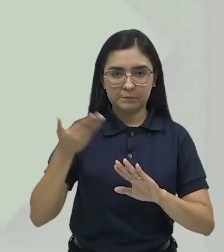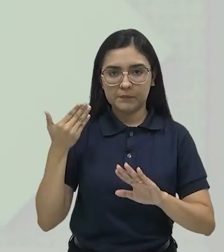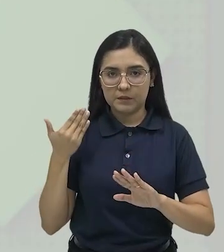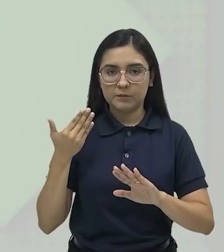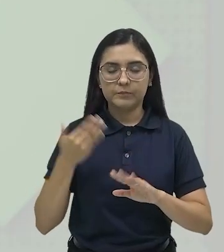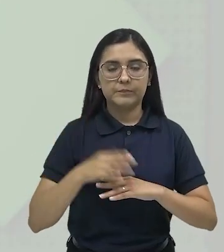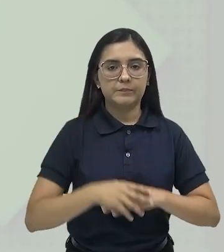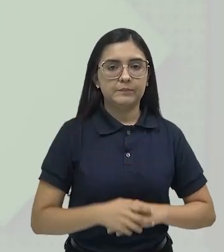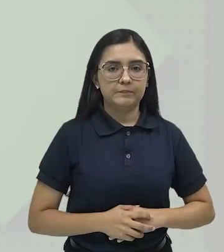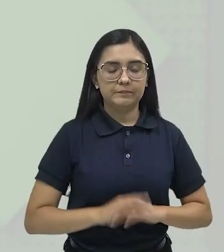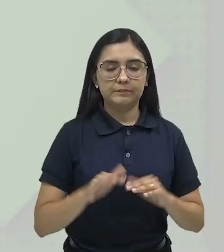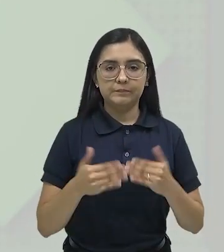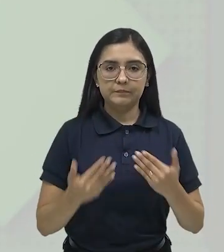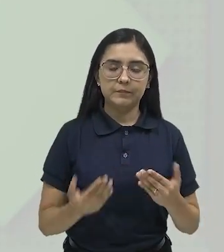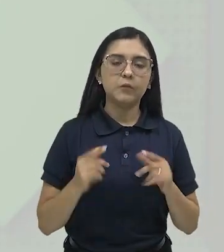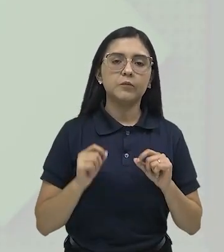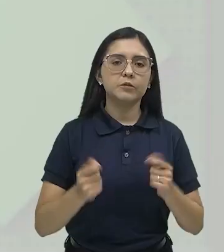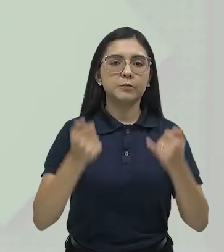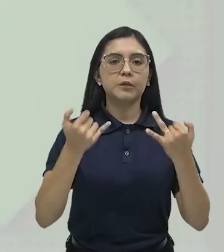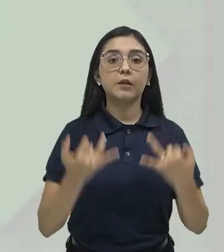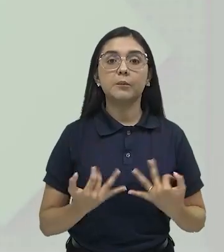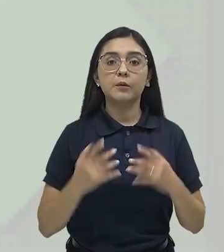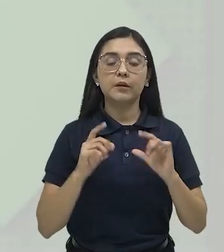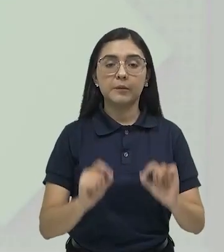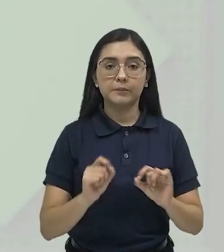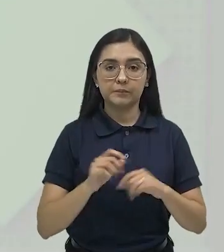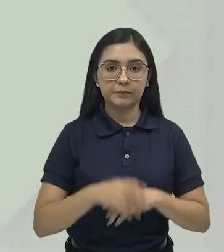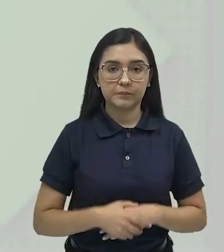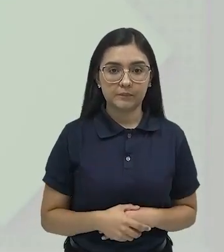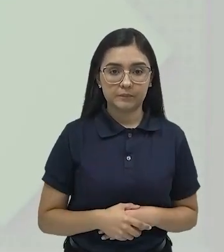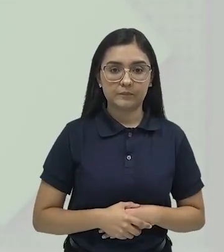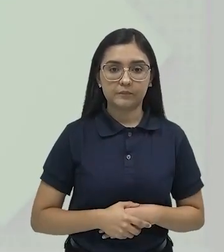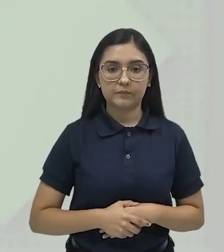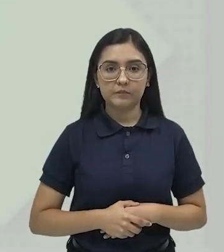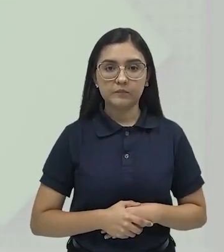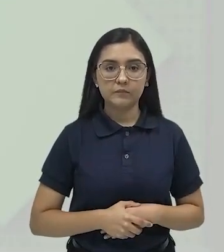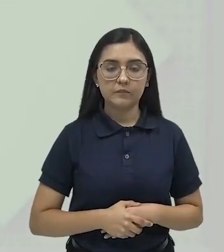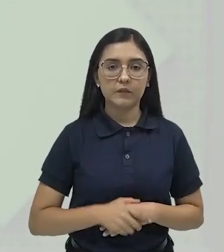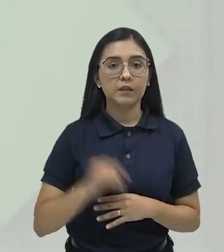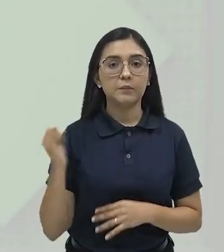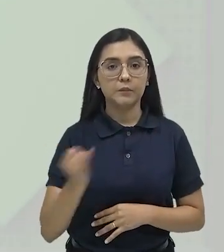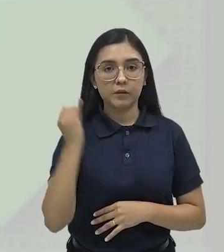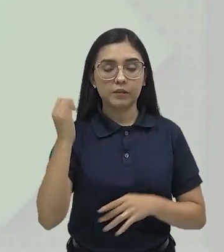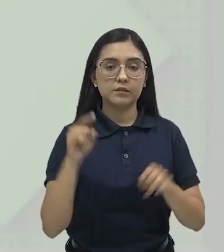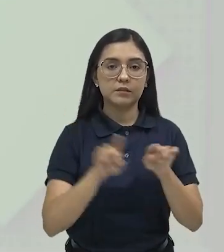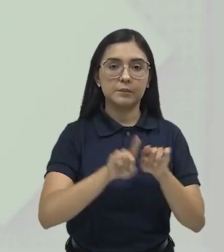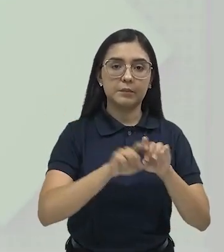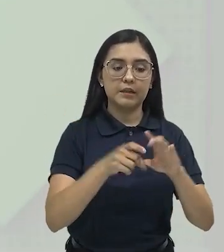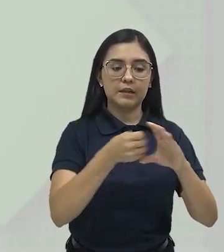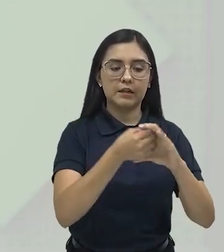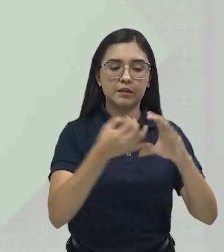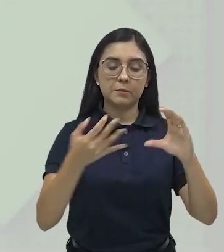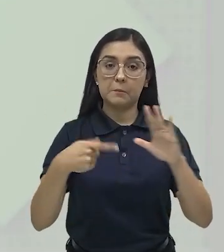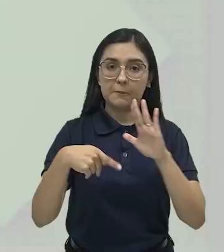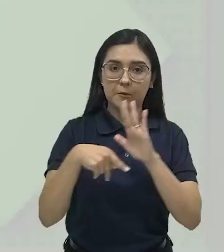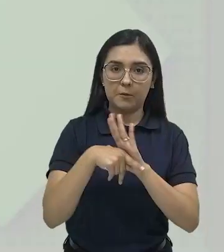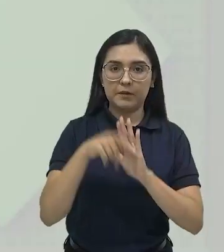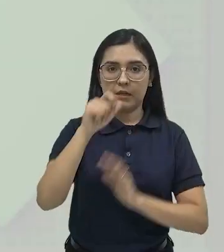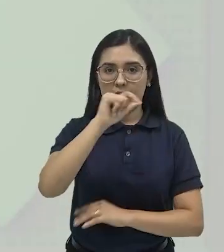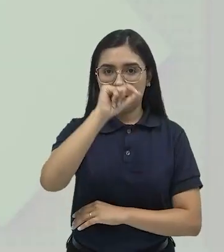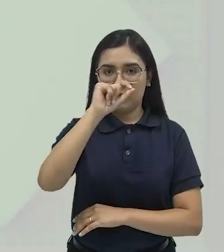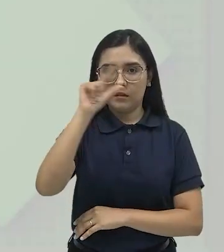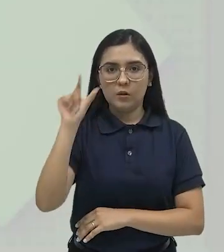né? Então, falamos muito sobre a importância e demos as características da Lua. Então,